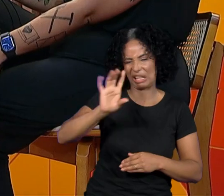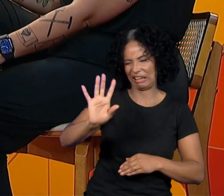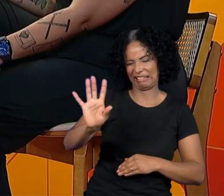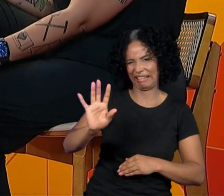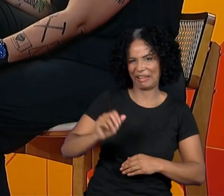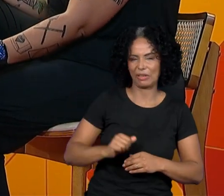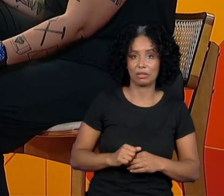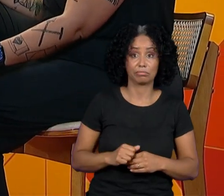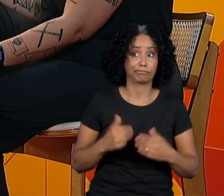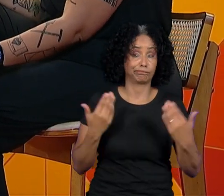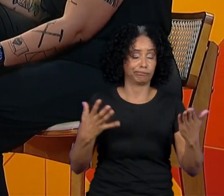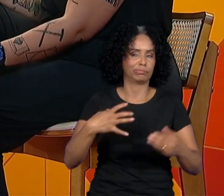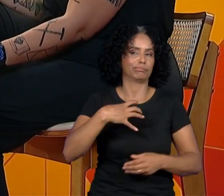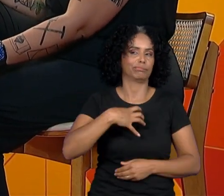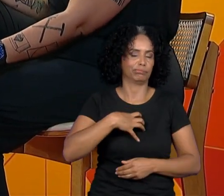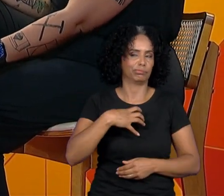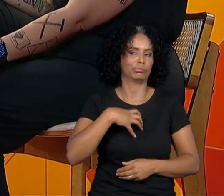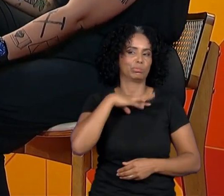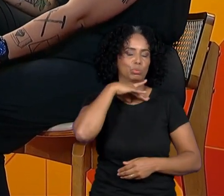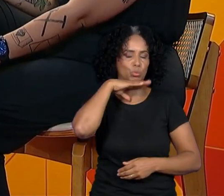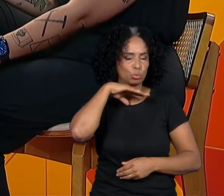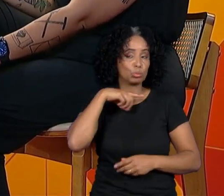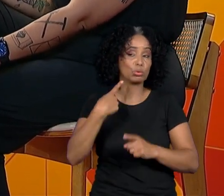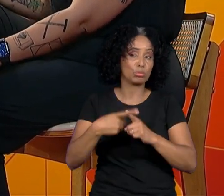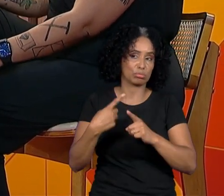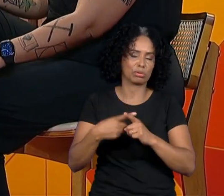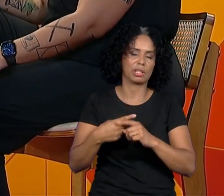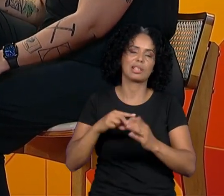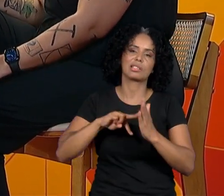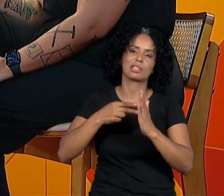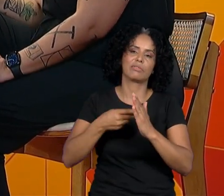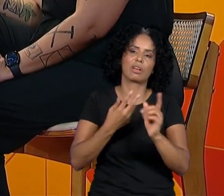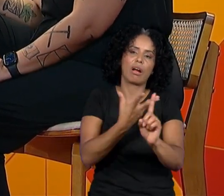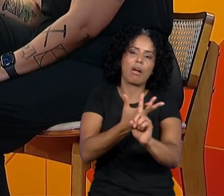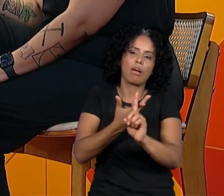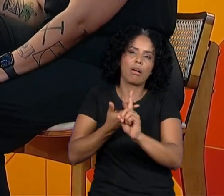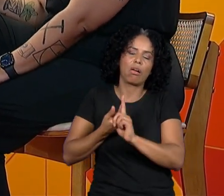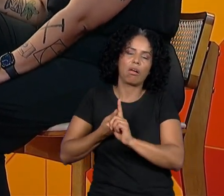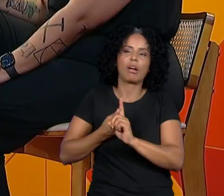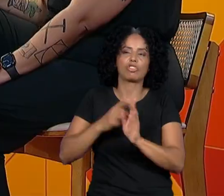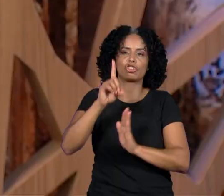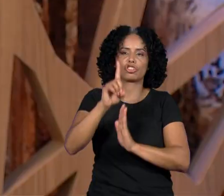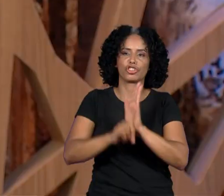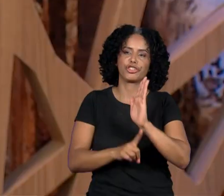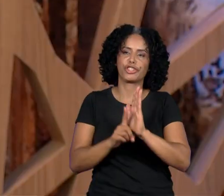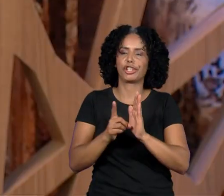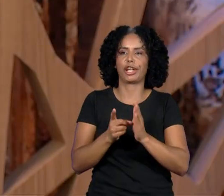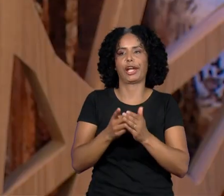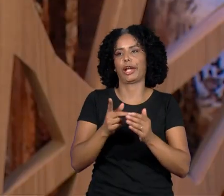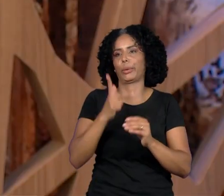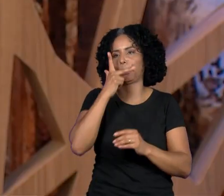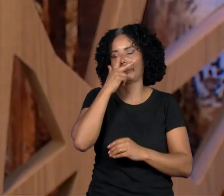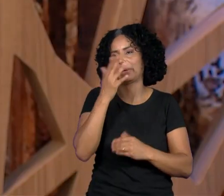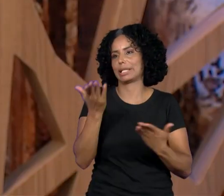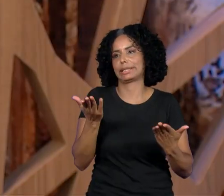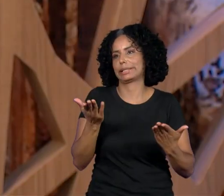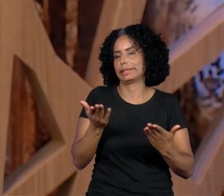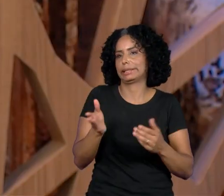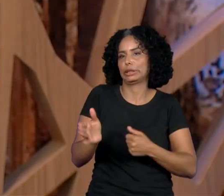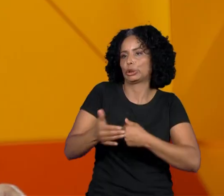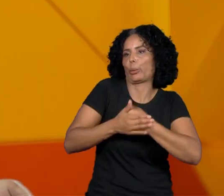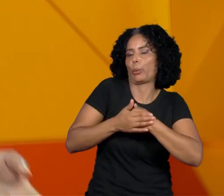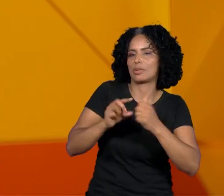muito, muito cruel até de tirar os direitos da pessoa. porque usa de uma forma carinhosa.